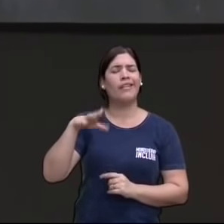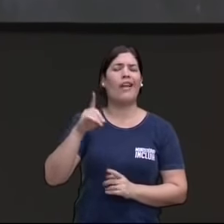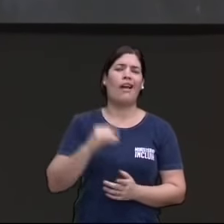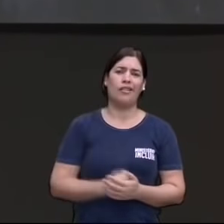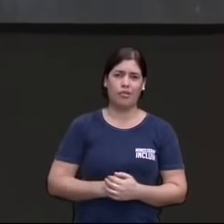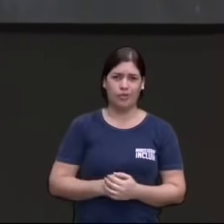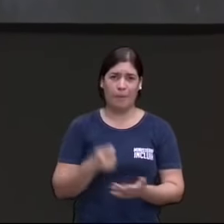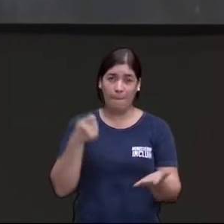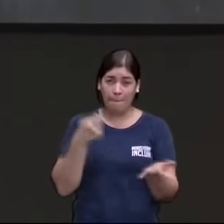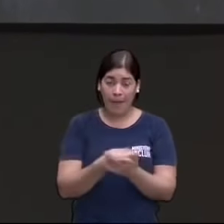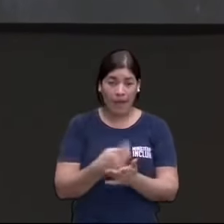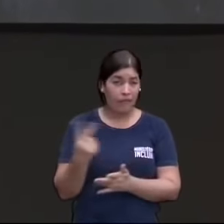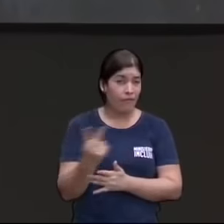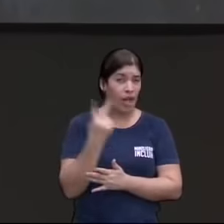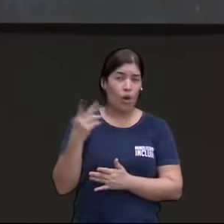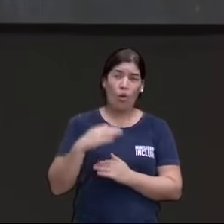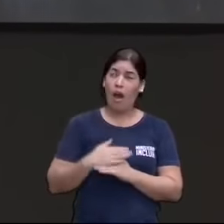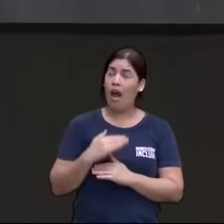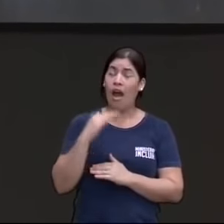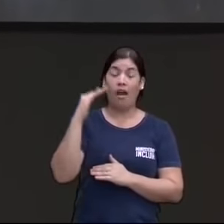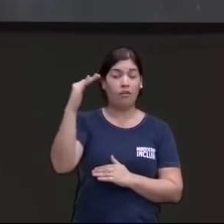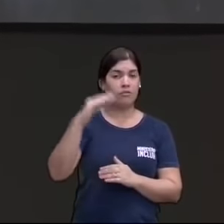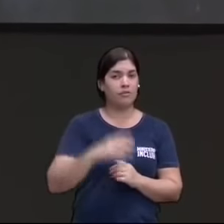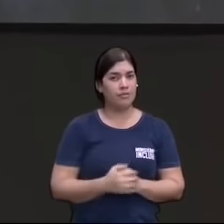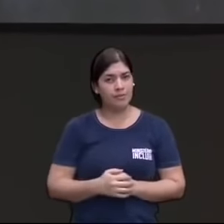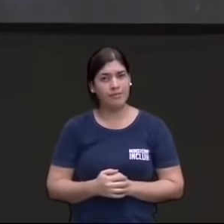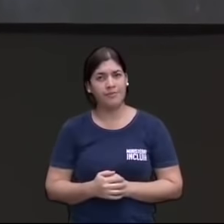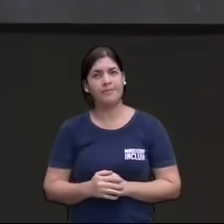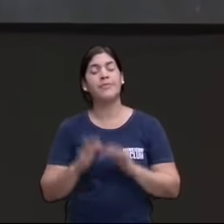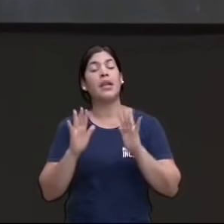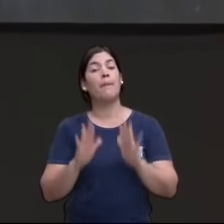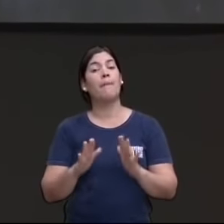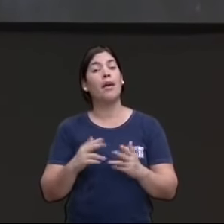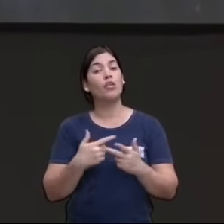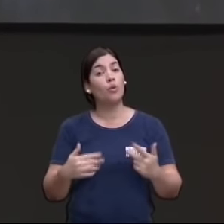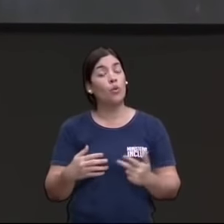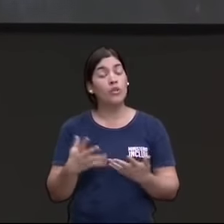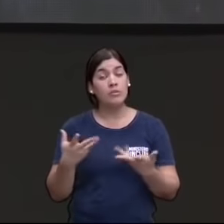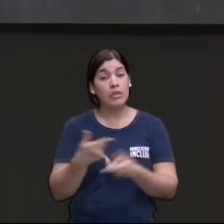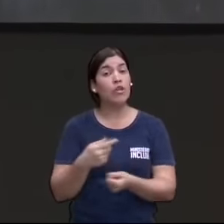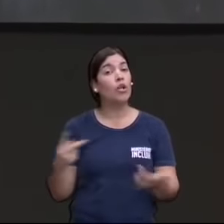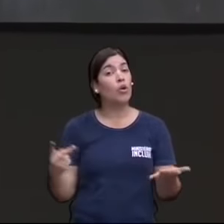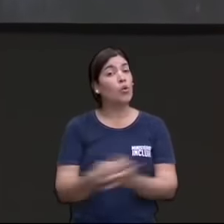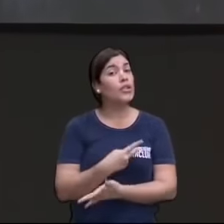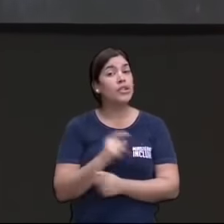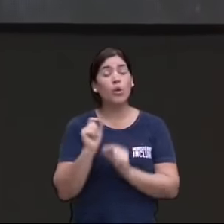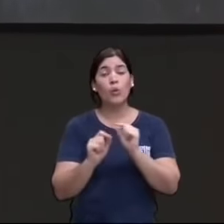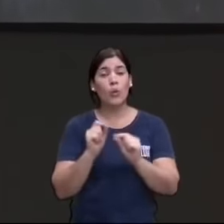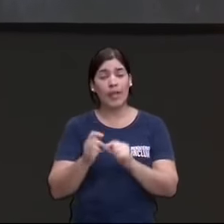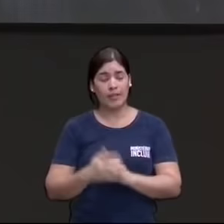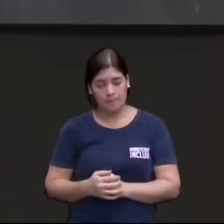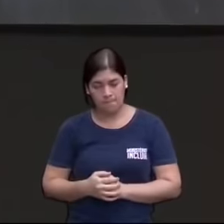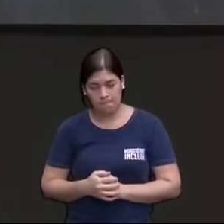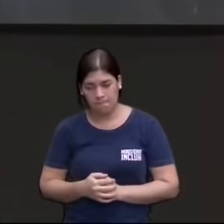muito grande. Mas algo incrível aconteceu. O